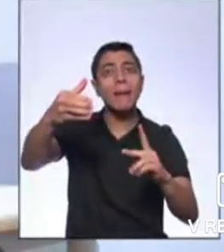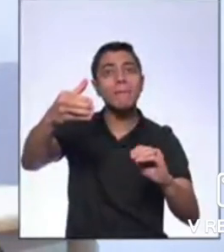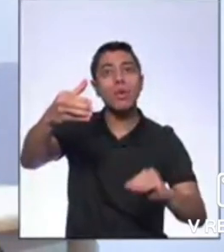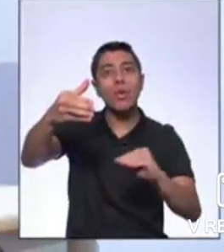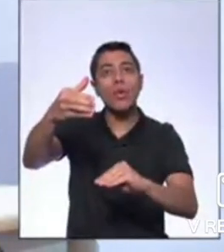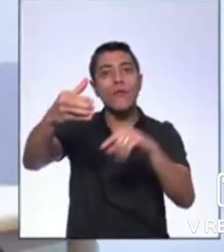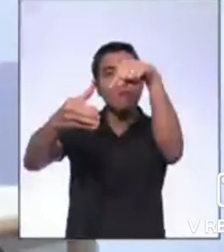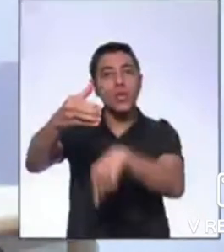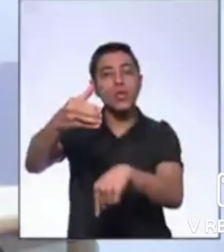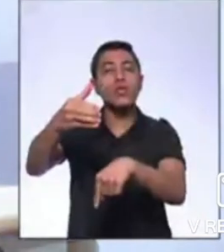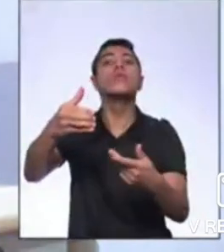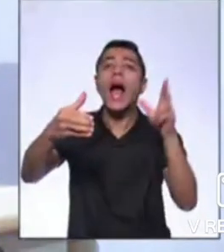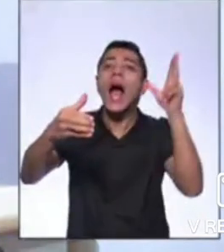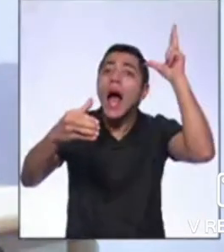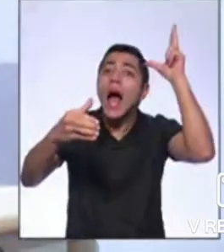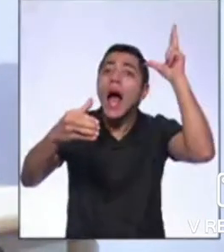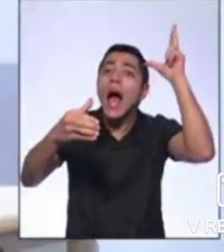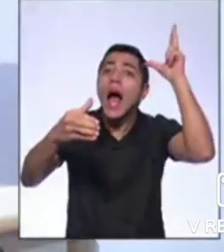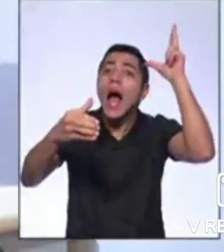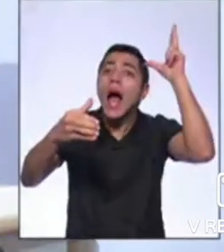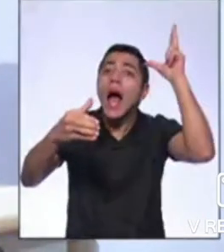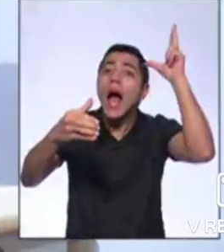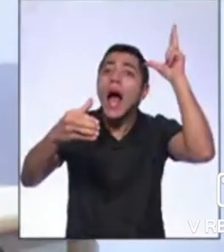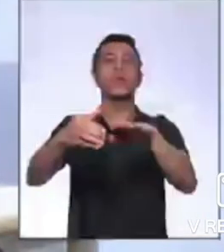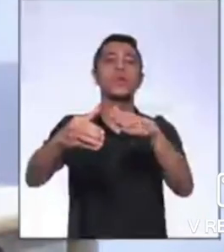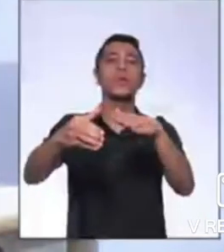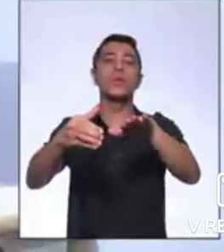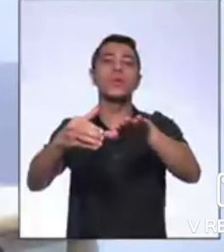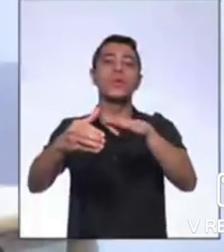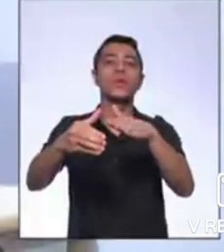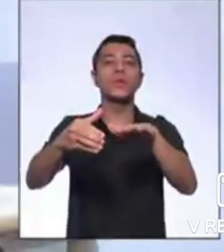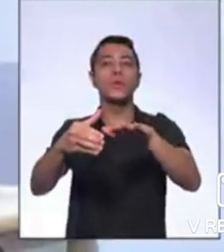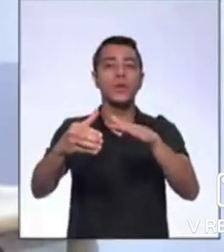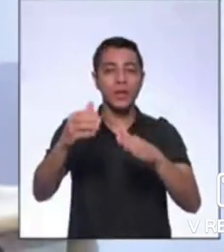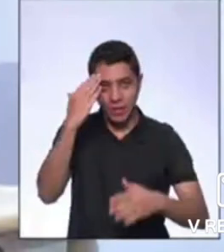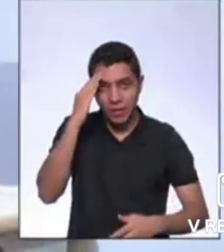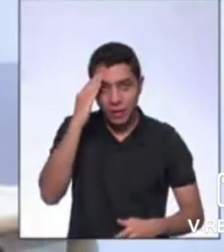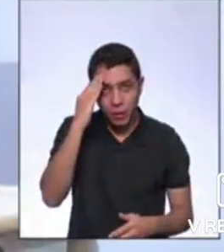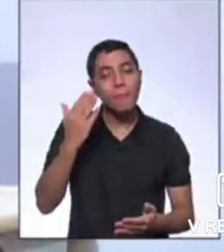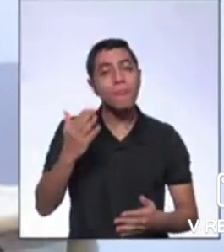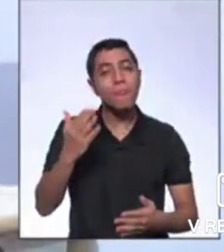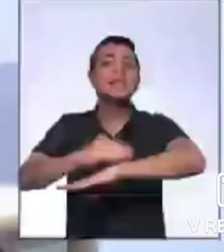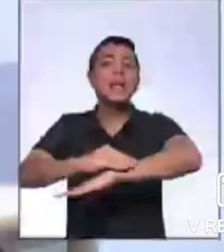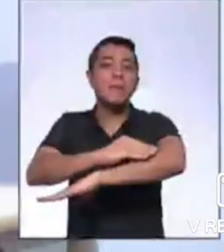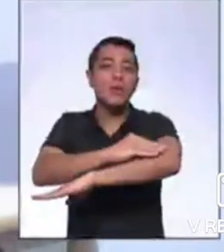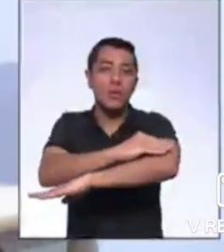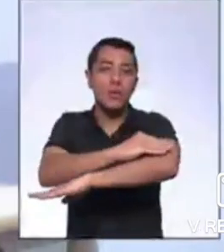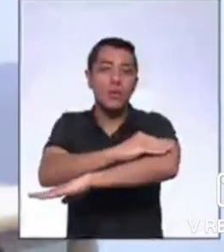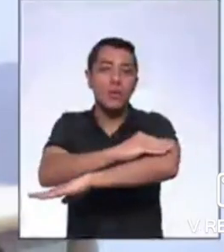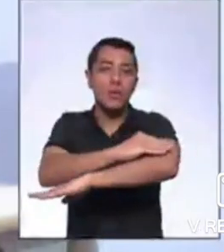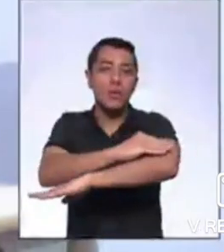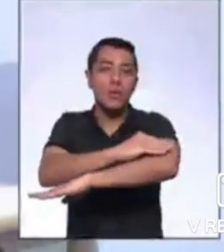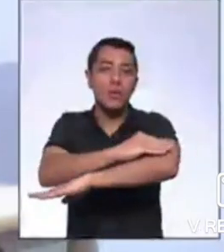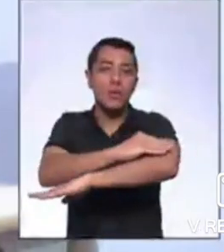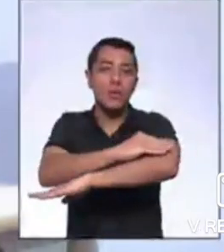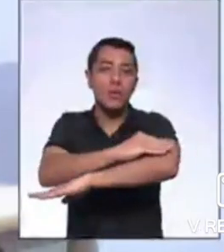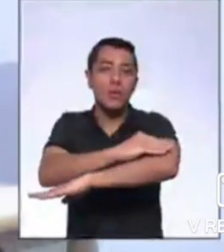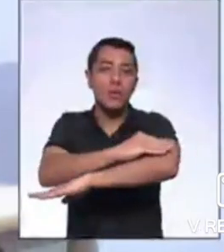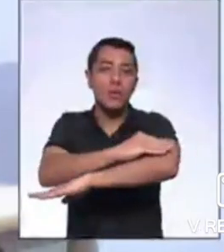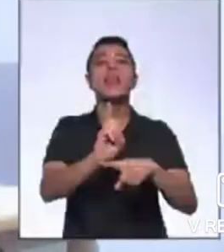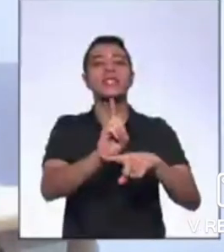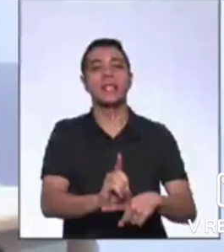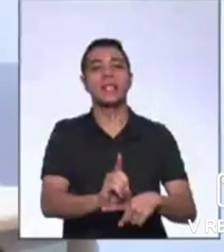álcool. Então, quer dizer que o material de plástico que é feito, sabe, ele é mais denso do que do cavalo. Por isso que o sapinho